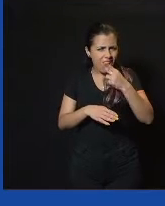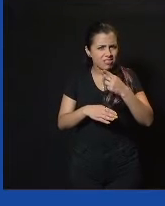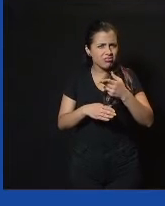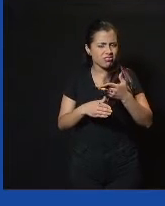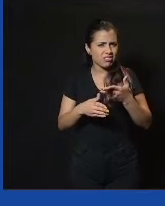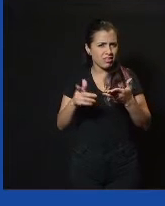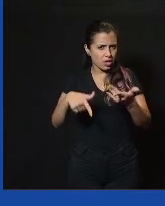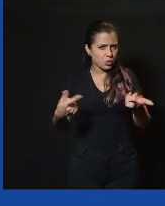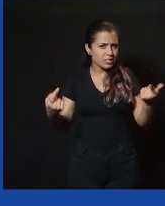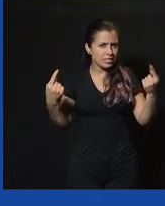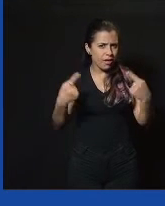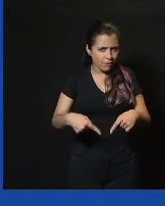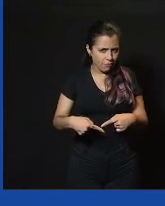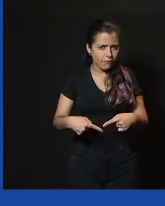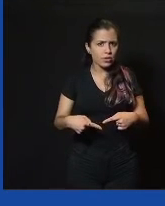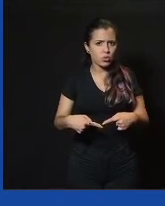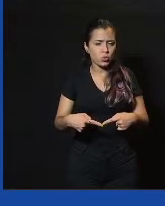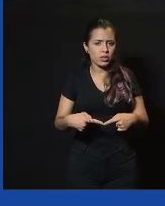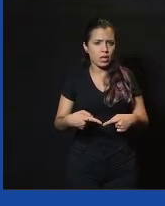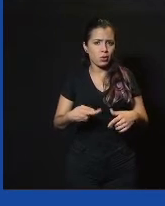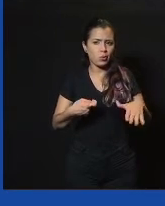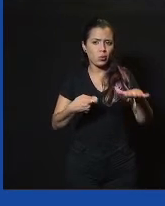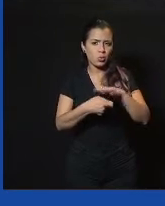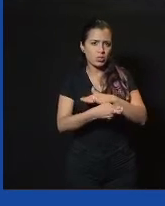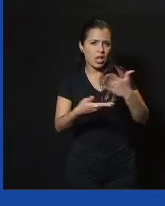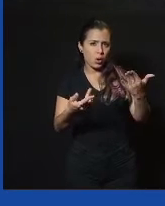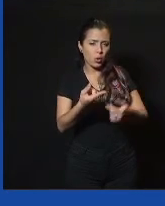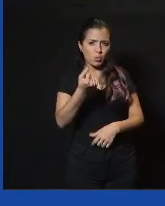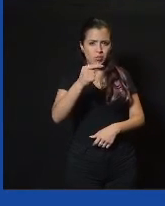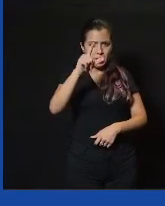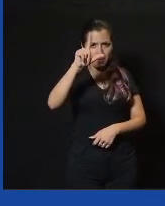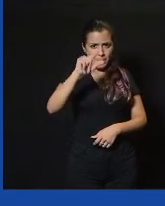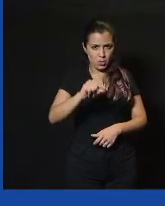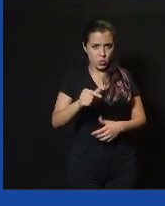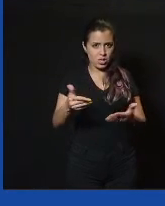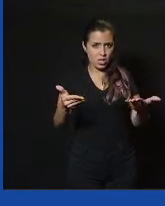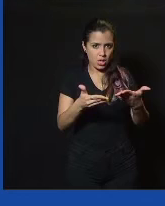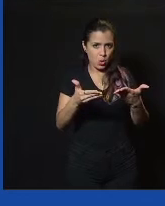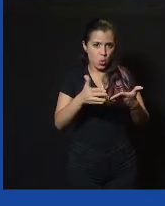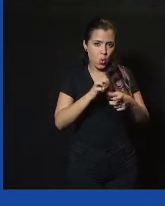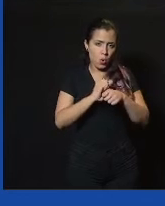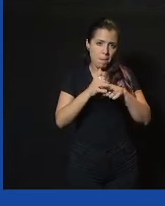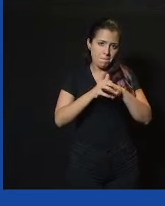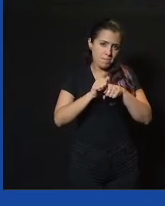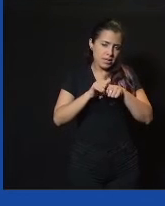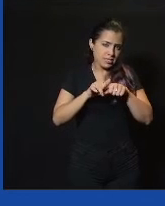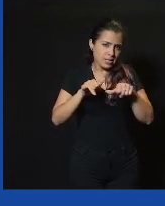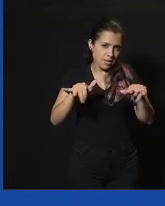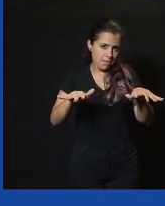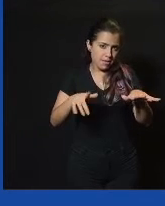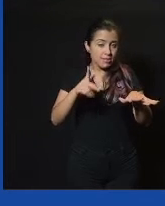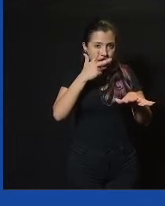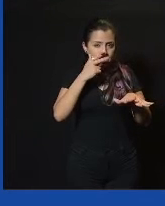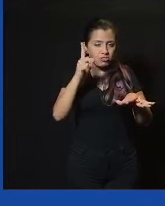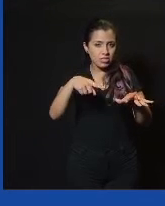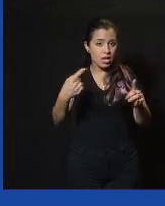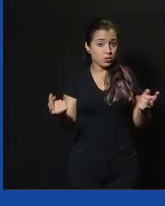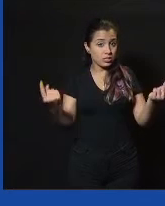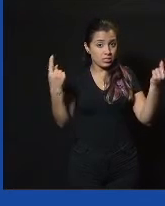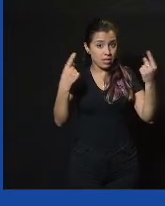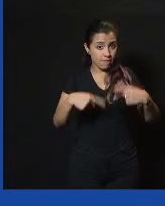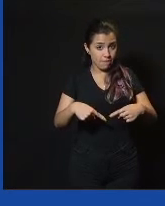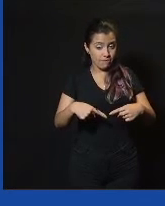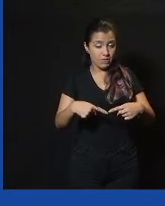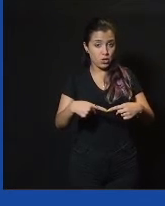um desafio, assim, com o recurso diminuindo agora, com esse recurso da pandemia, é um desafio continuar a manter uma organização social